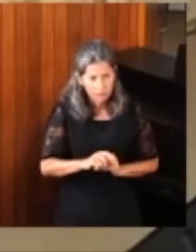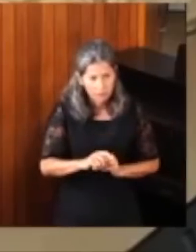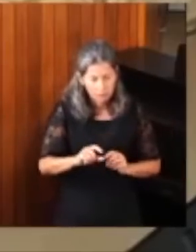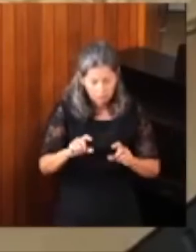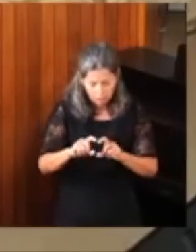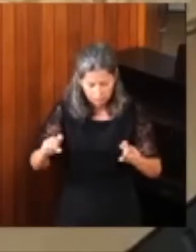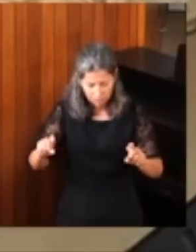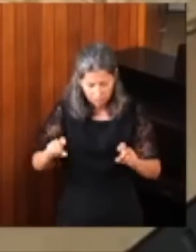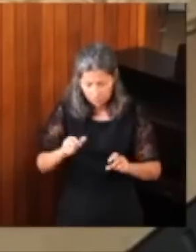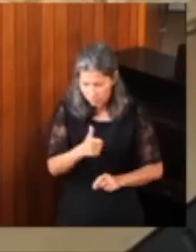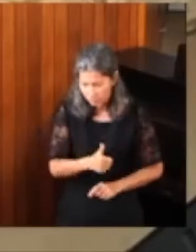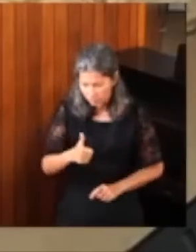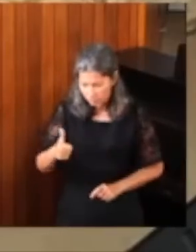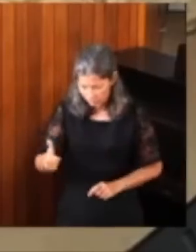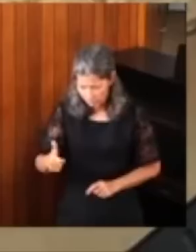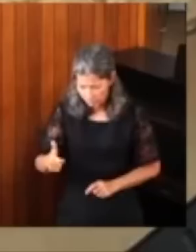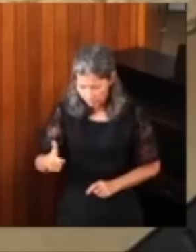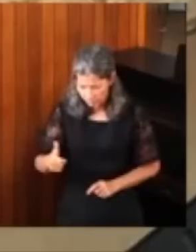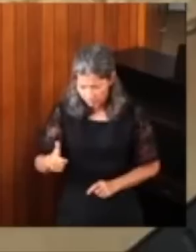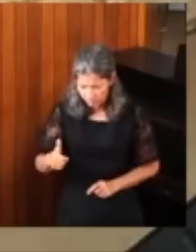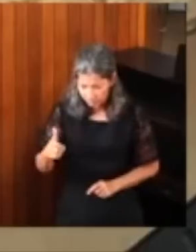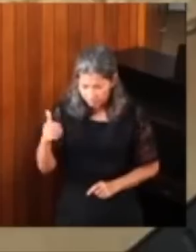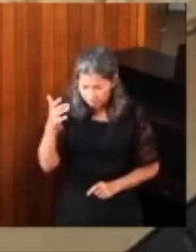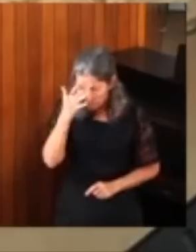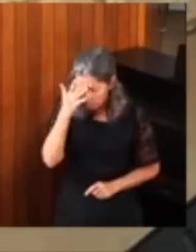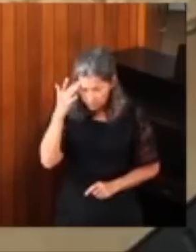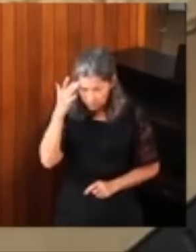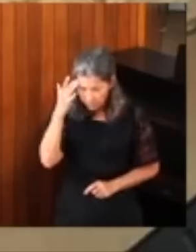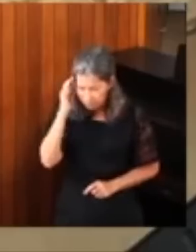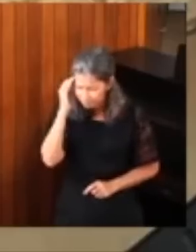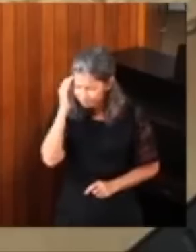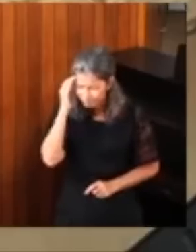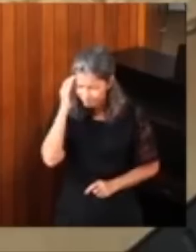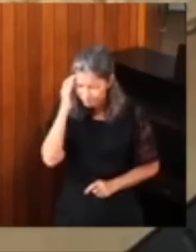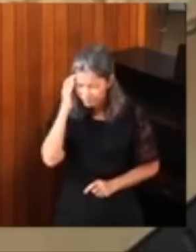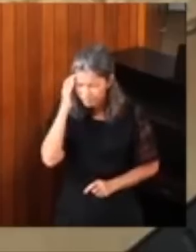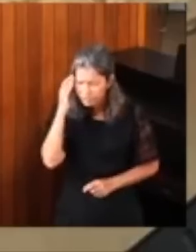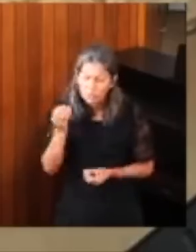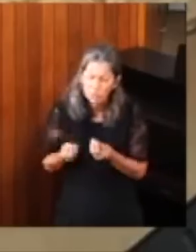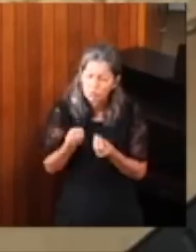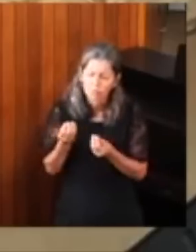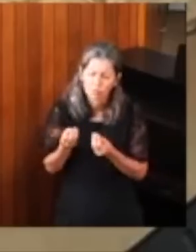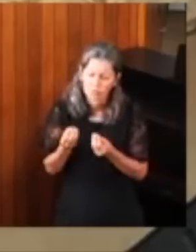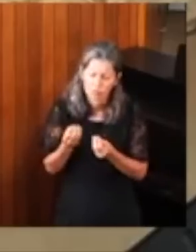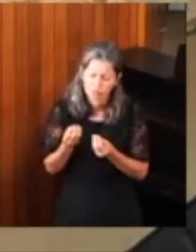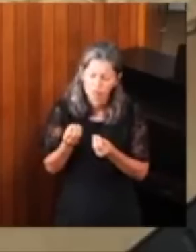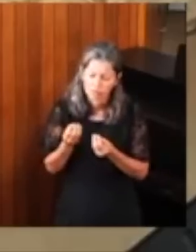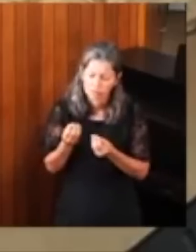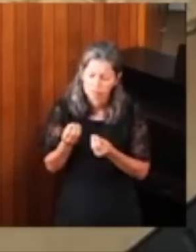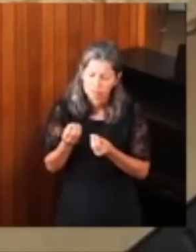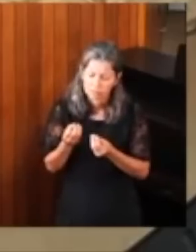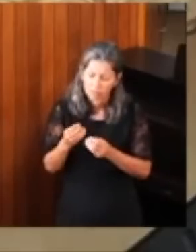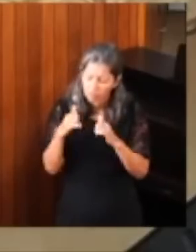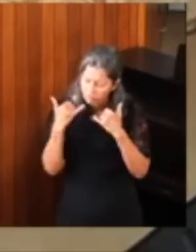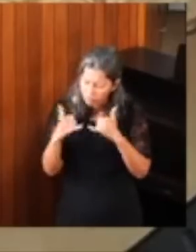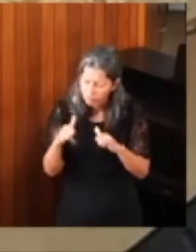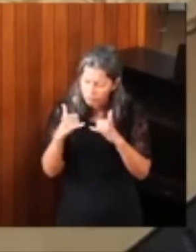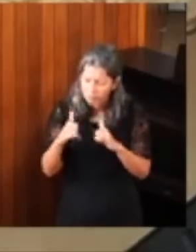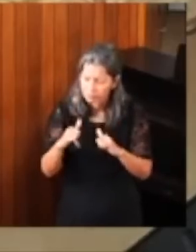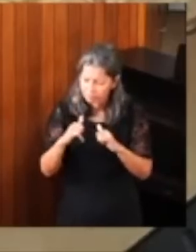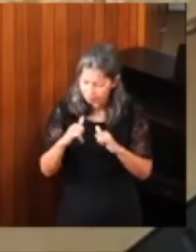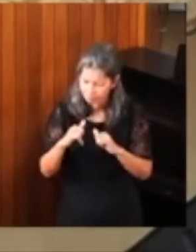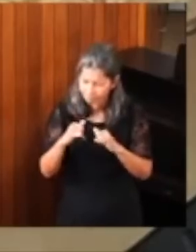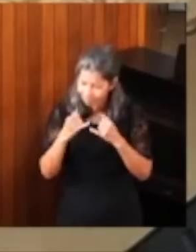adequadamente, porque passado o desapontamento, eles deveriam continuar pregando, agora não só na América, não só na